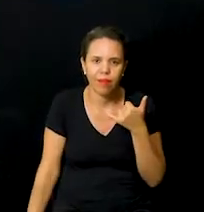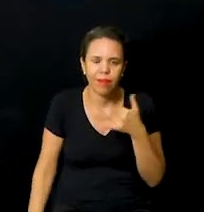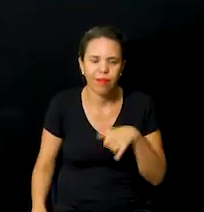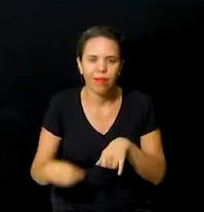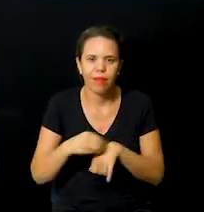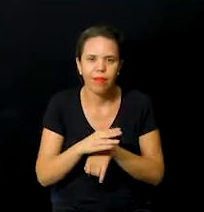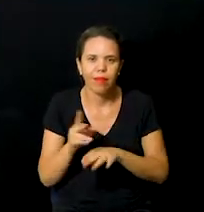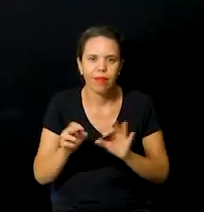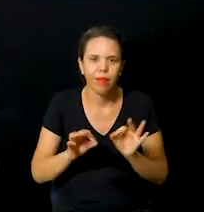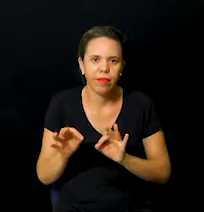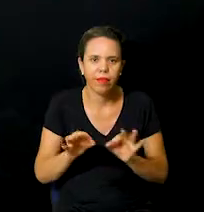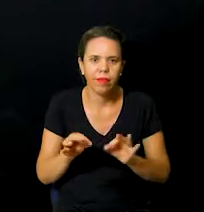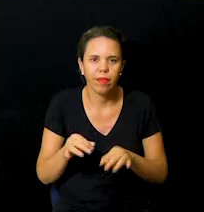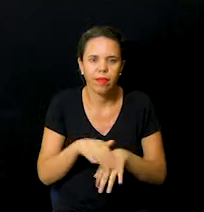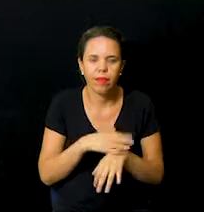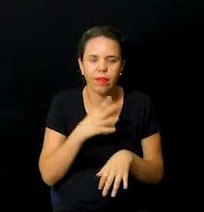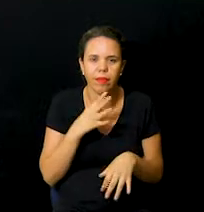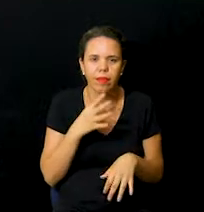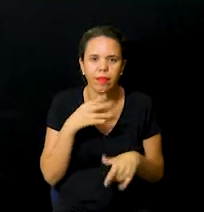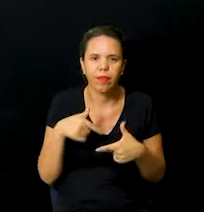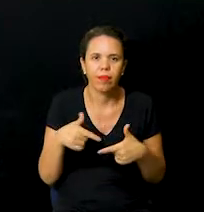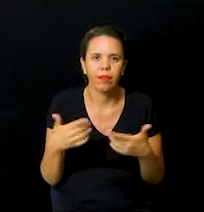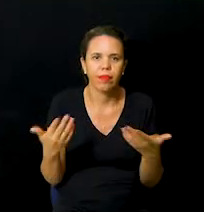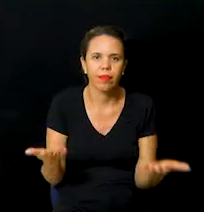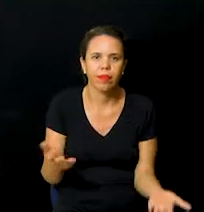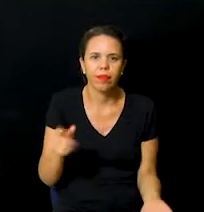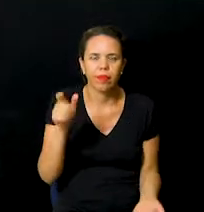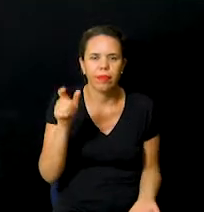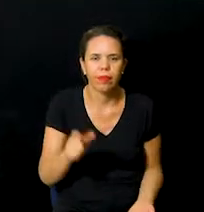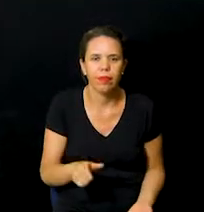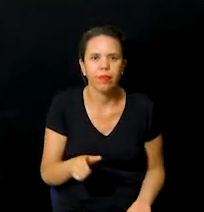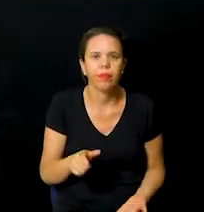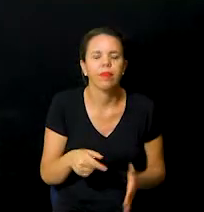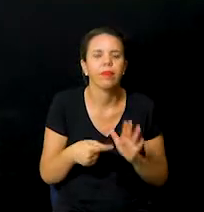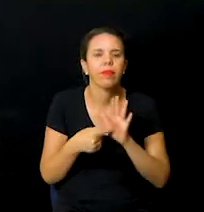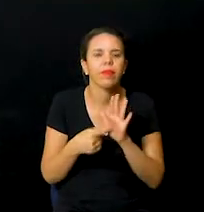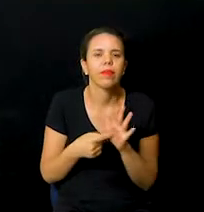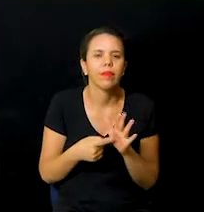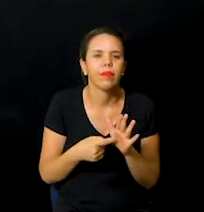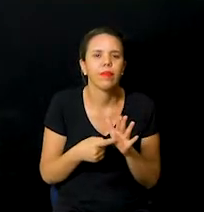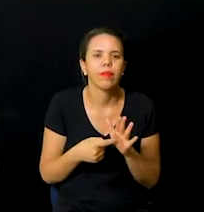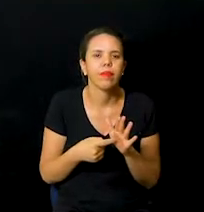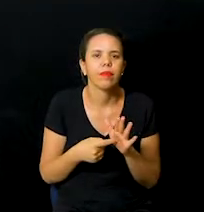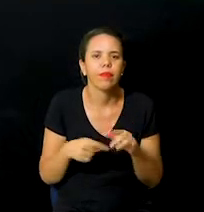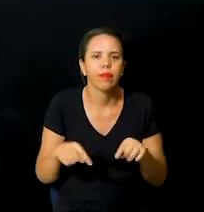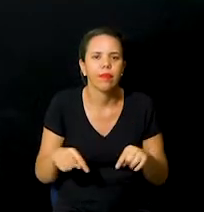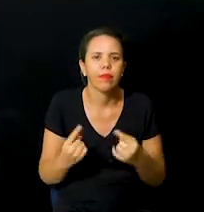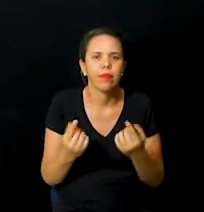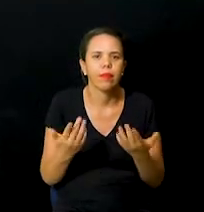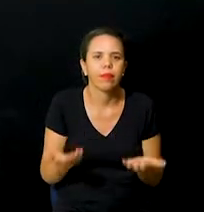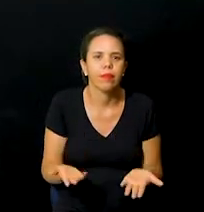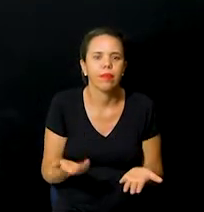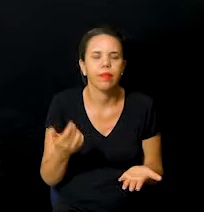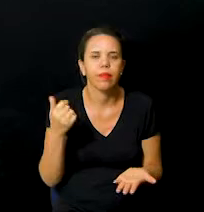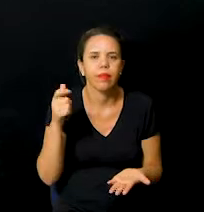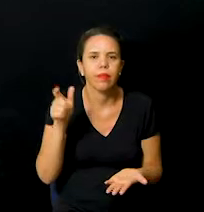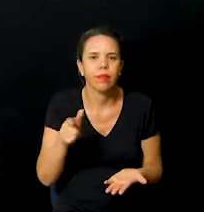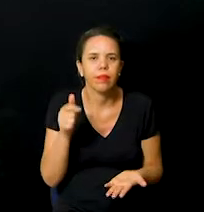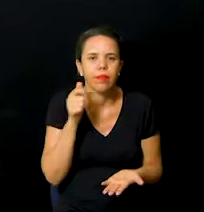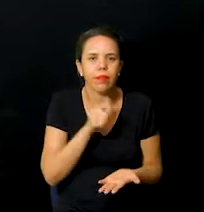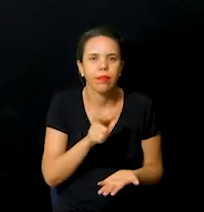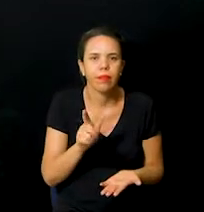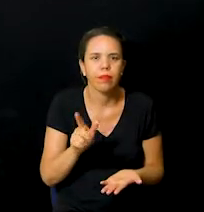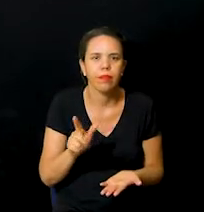telefone da nossa produção, porque a gente quer conhecer o trabalho dessa pessoa, mostrar quais foram os desafios para ela